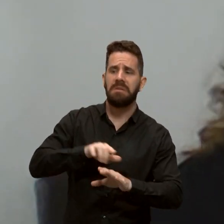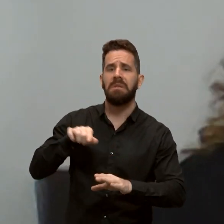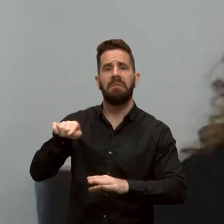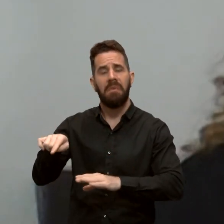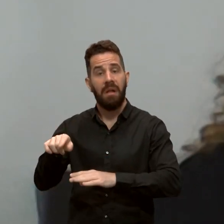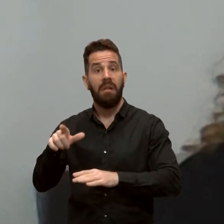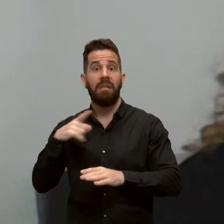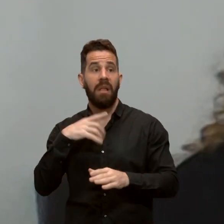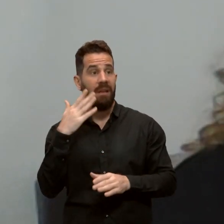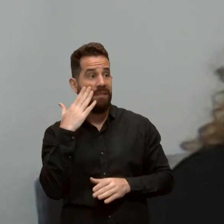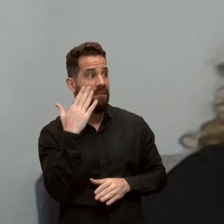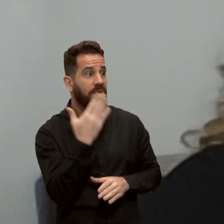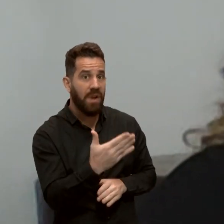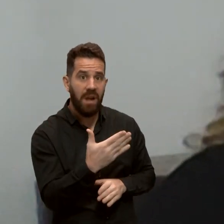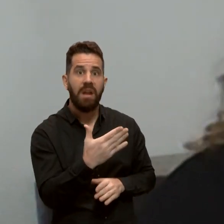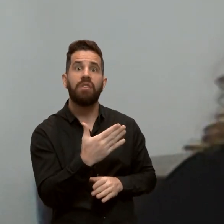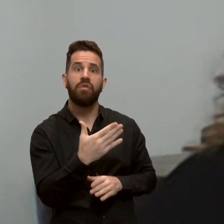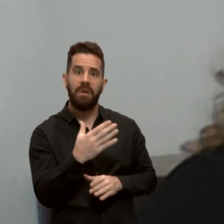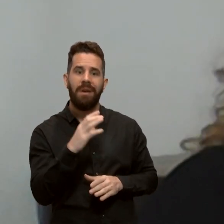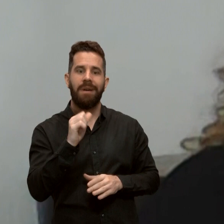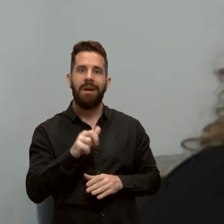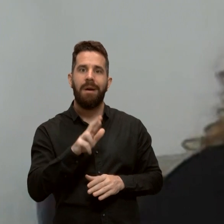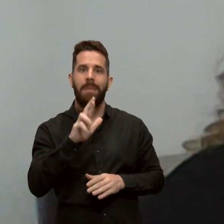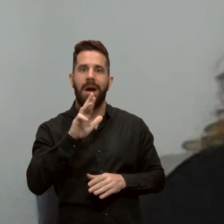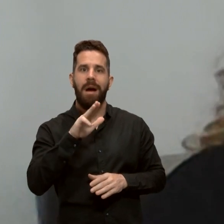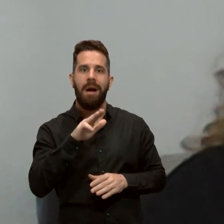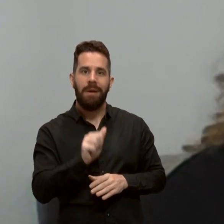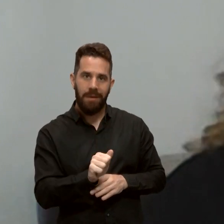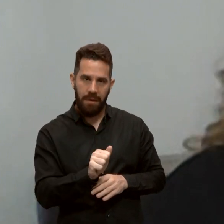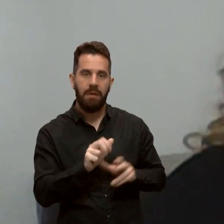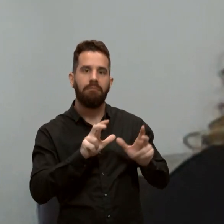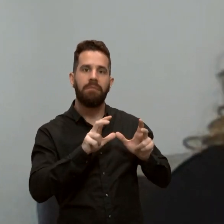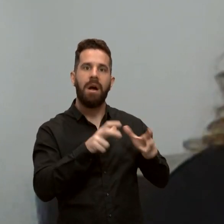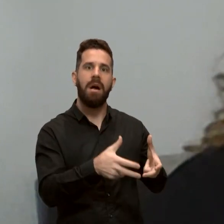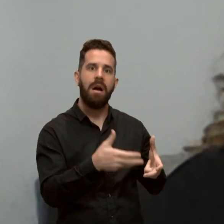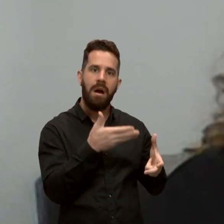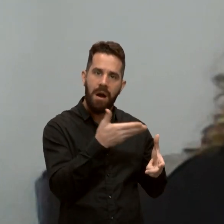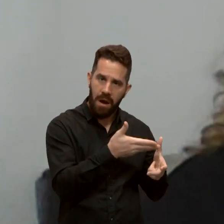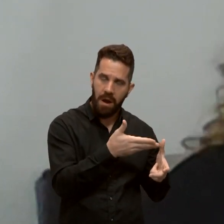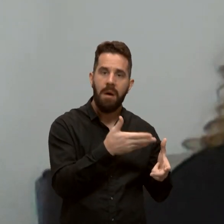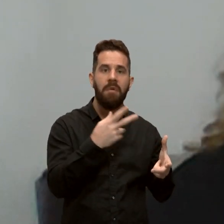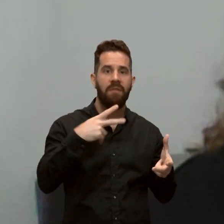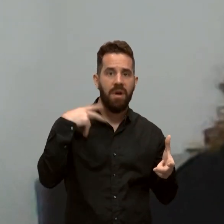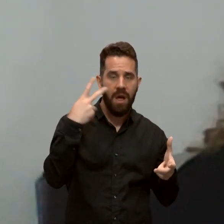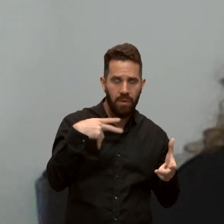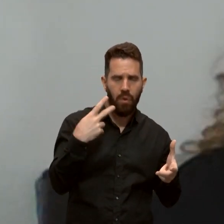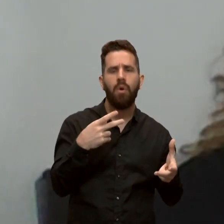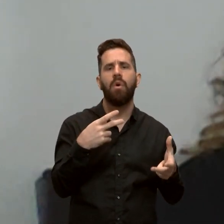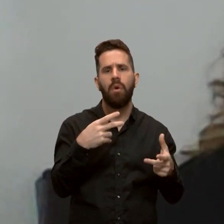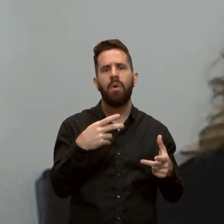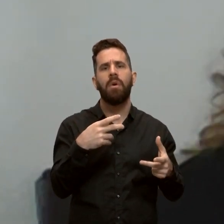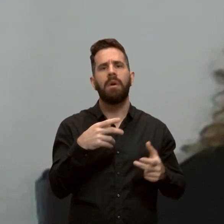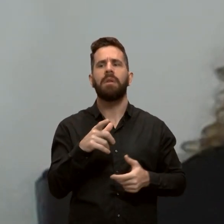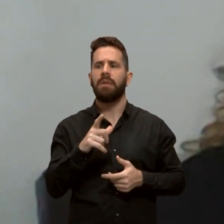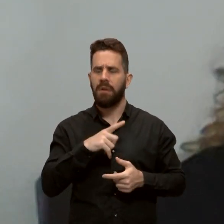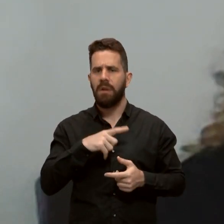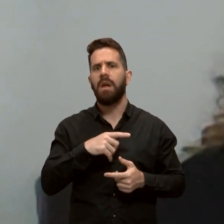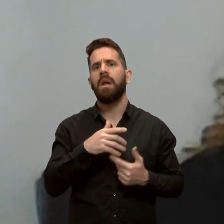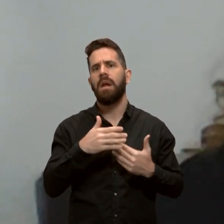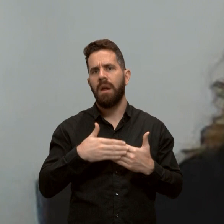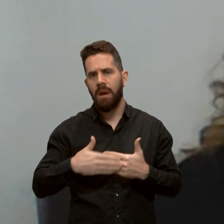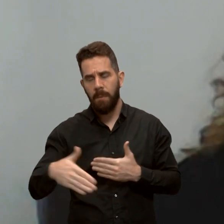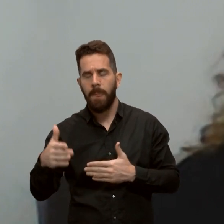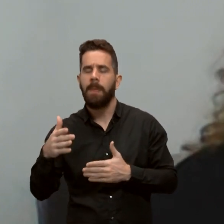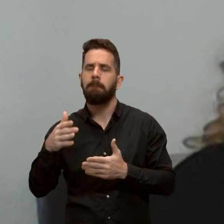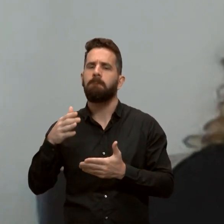Câmara de Vereadoras. Então, essa atividade a gente está compreendendo como um marco importante e teremos, na sequência, um